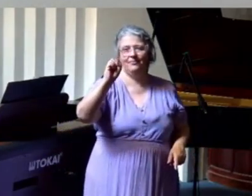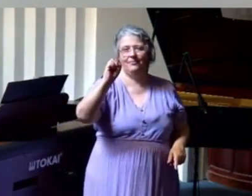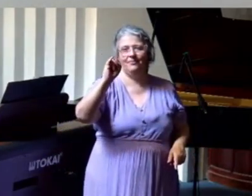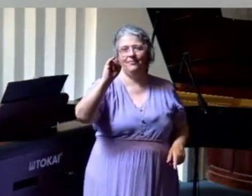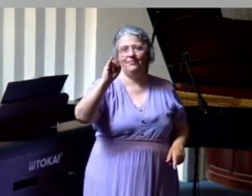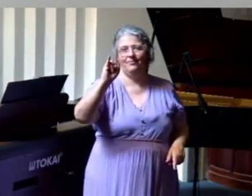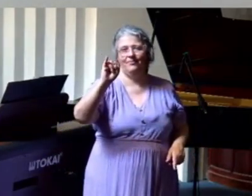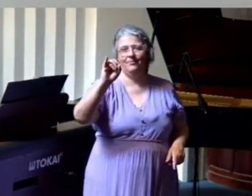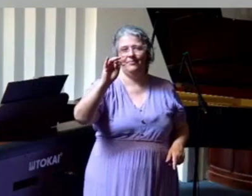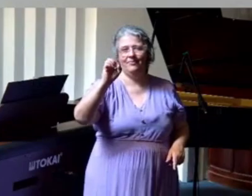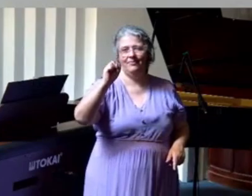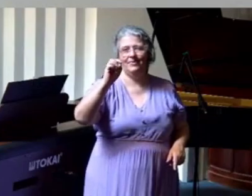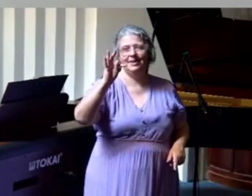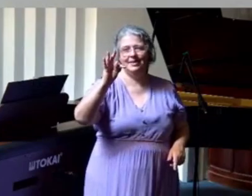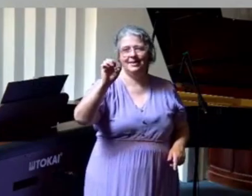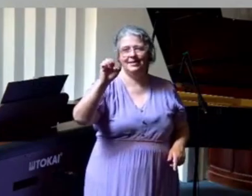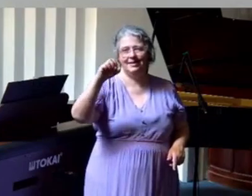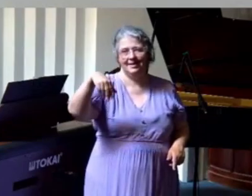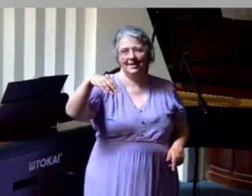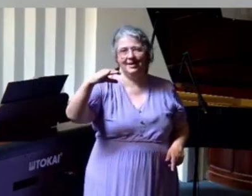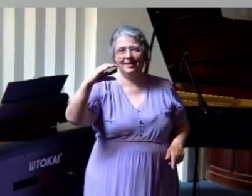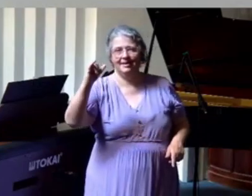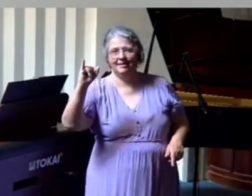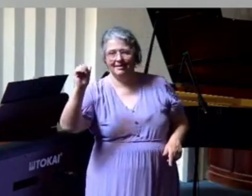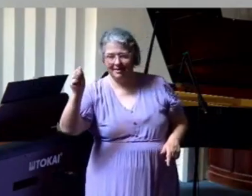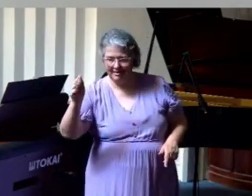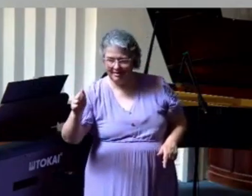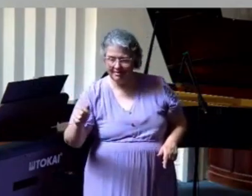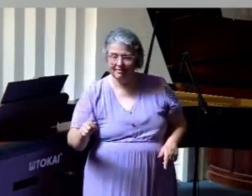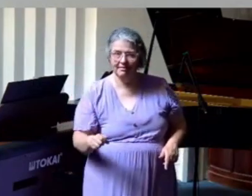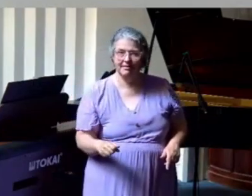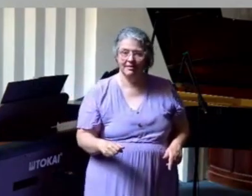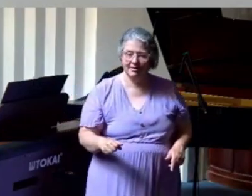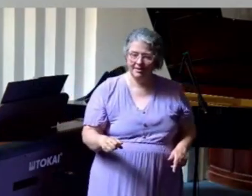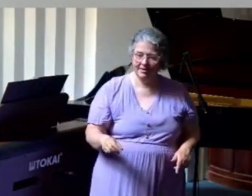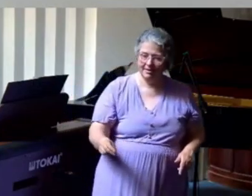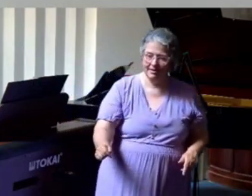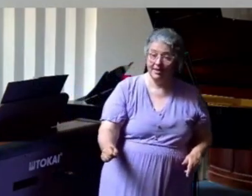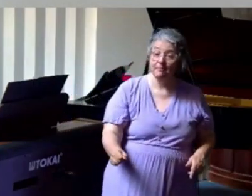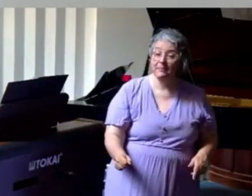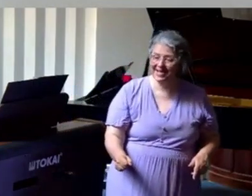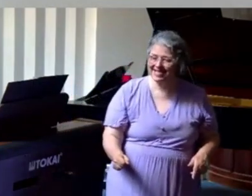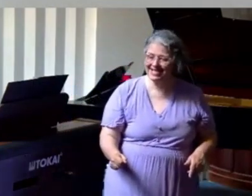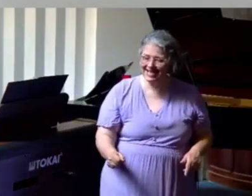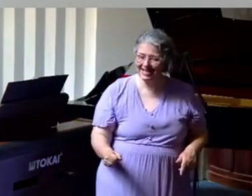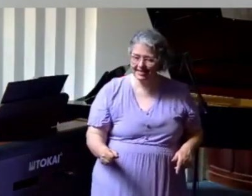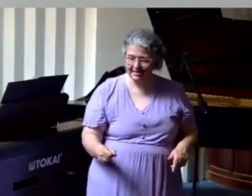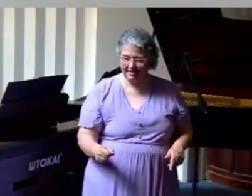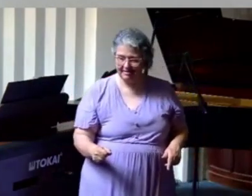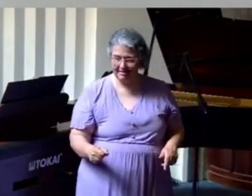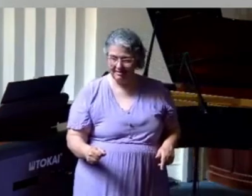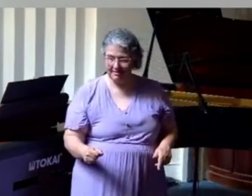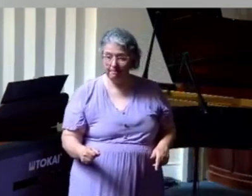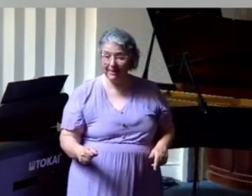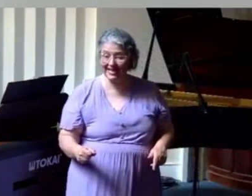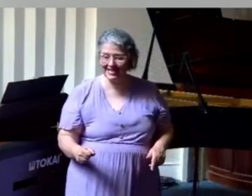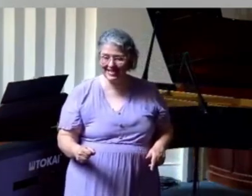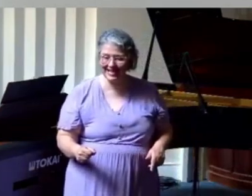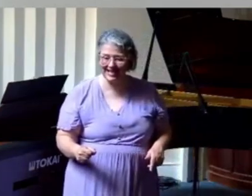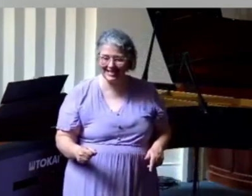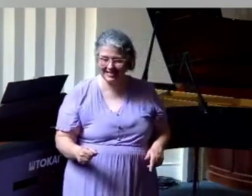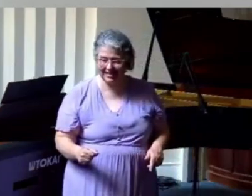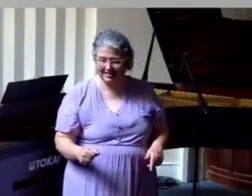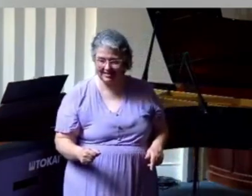baseada apenas na influência de líderes espirituais não se sustenta. Porque precisa um